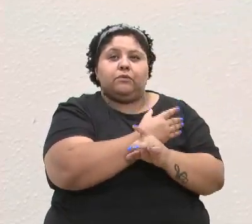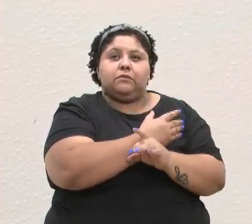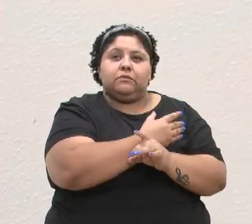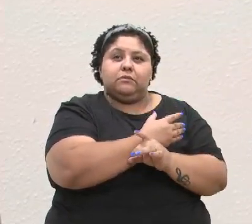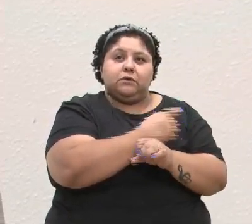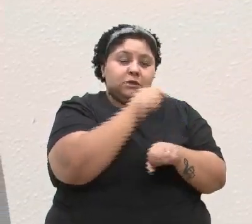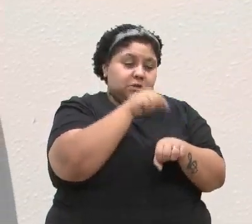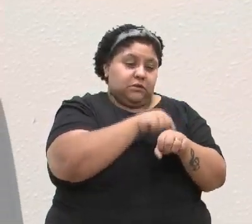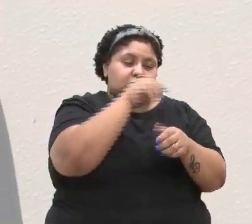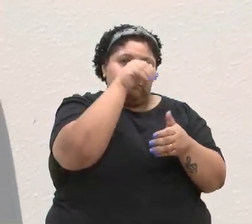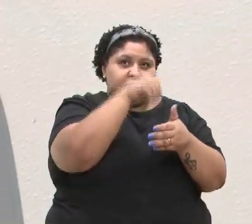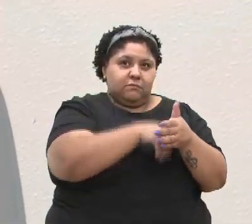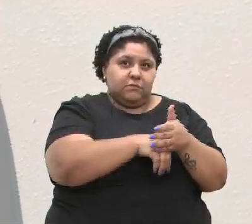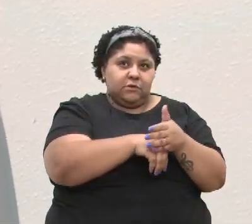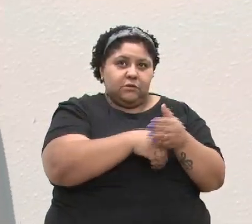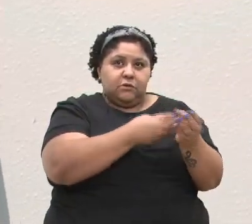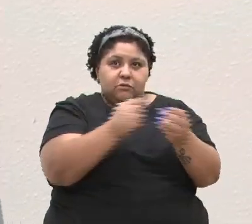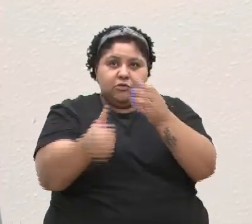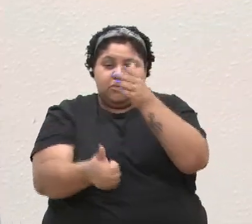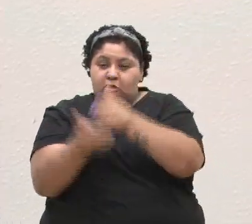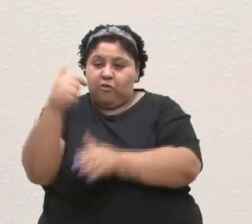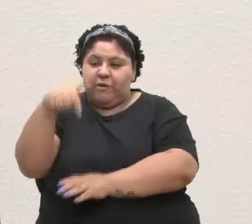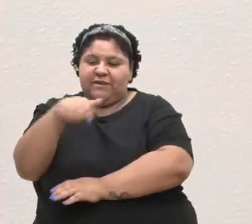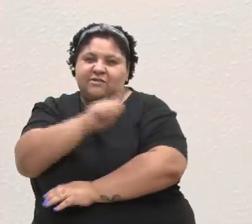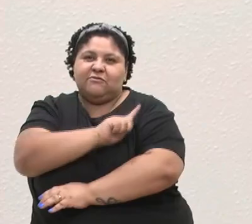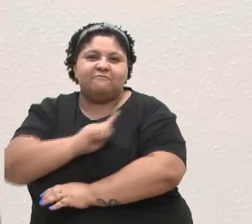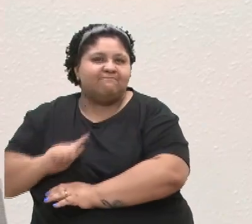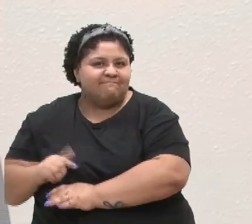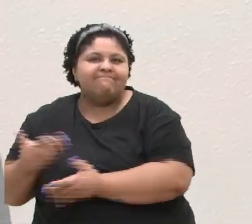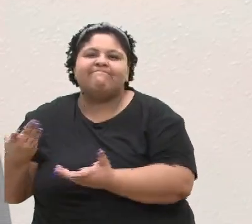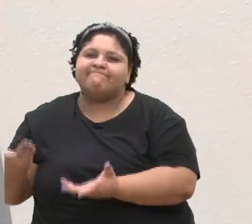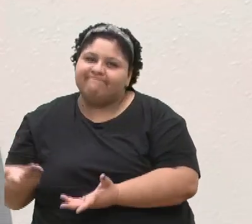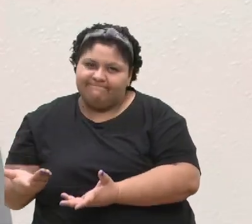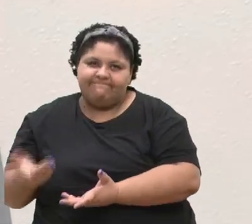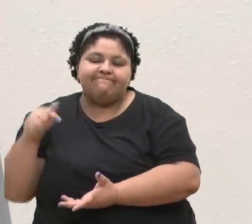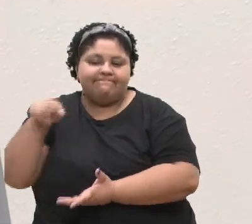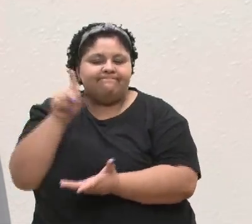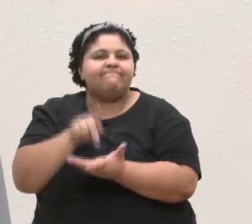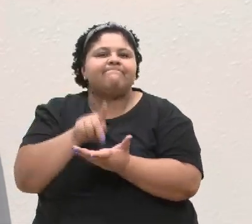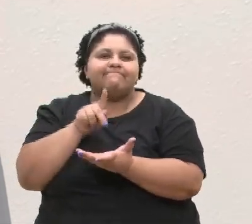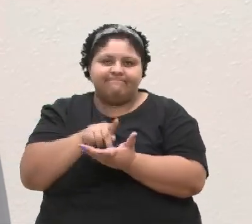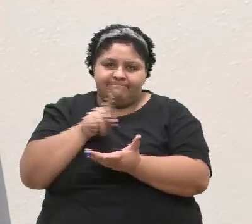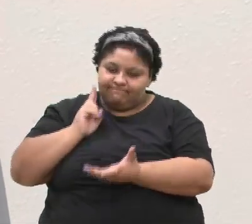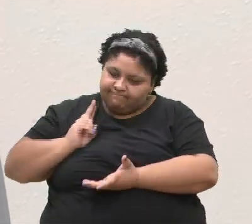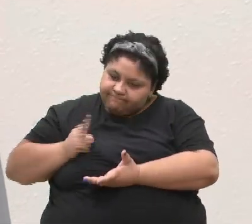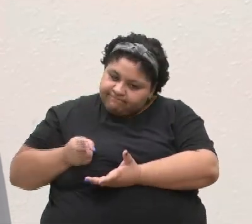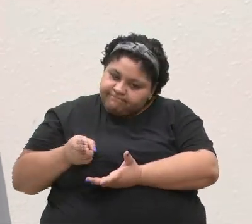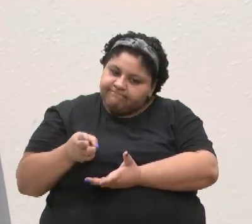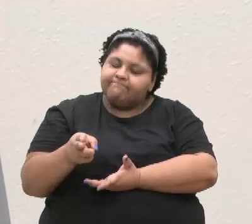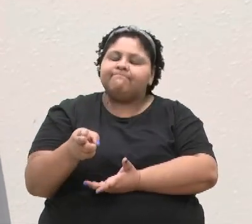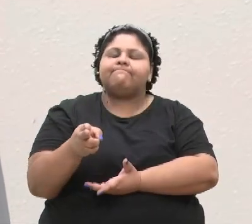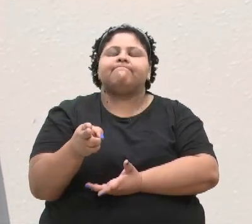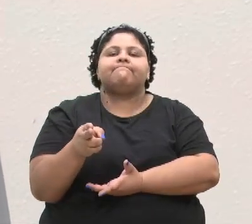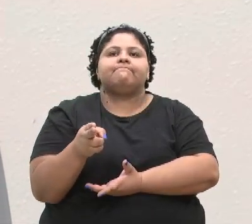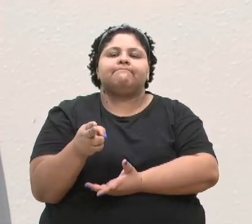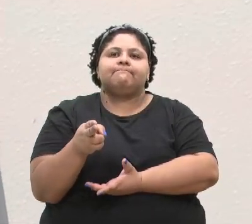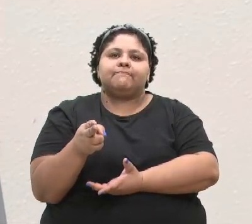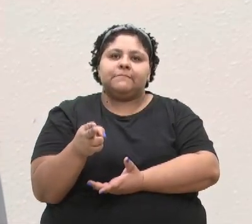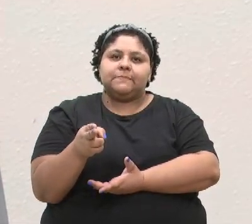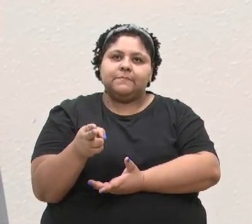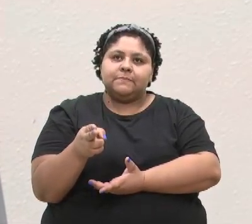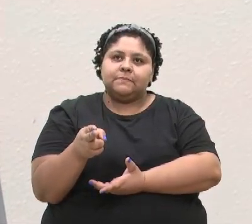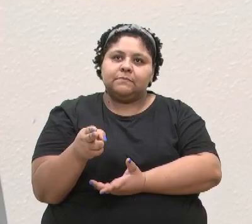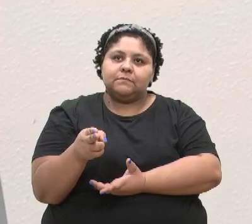hora do voto, muito melhor para esse desgoverno. É assim que funcionou e é assim que vai funcionar até